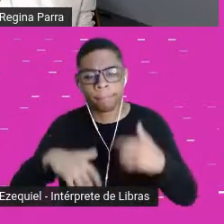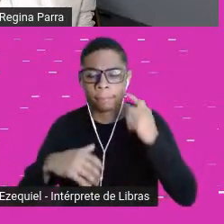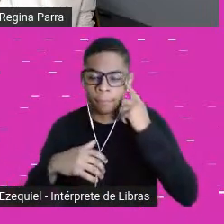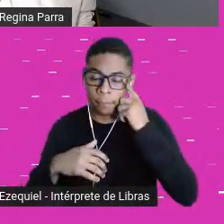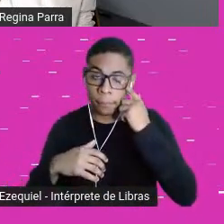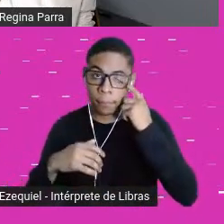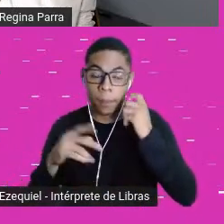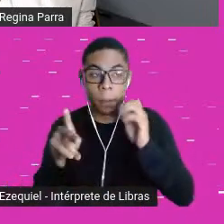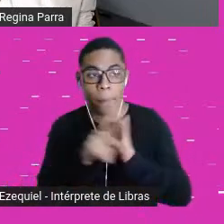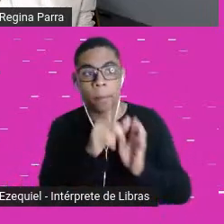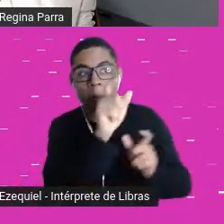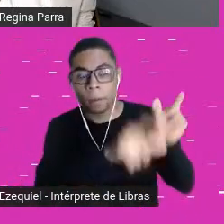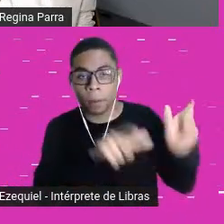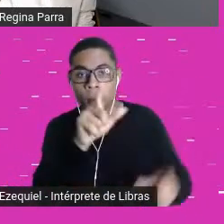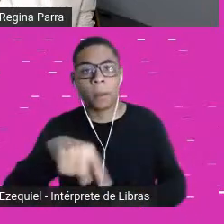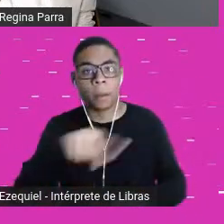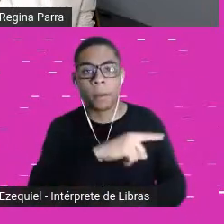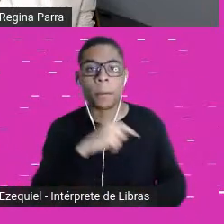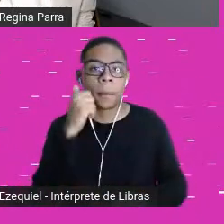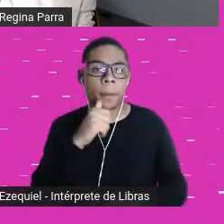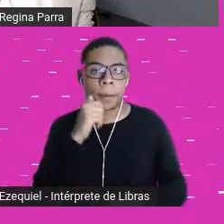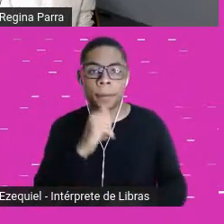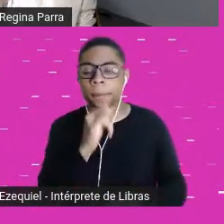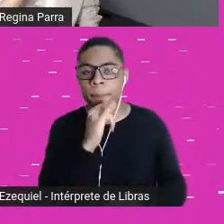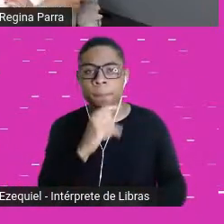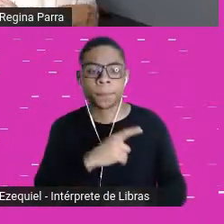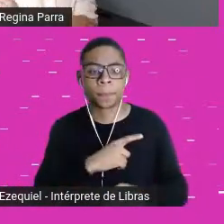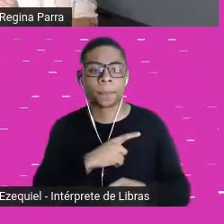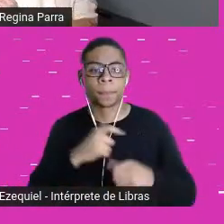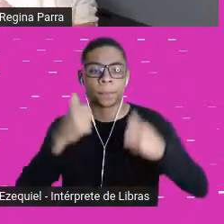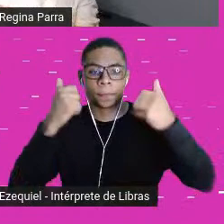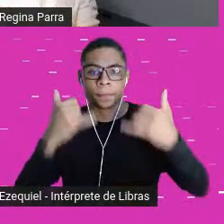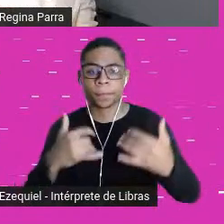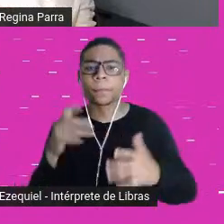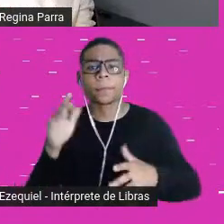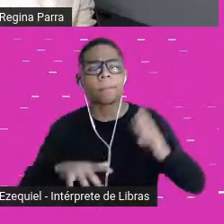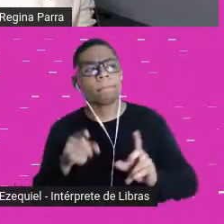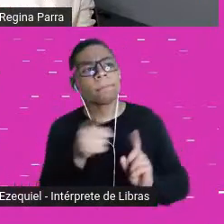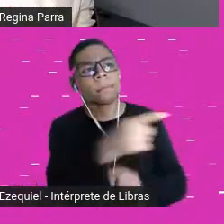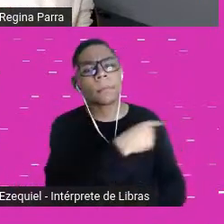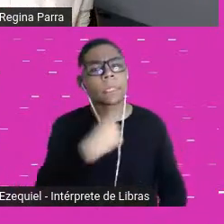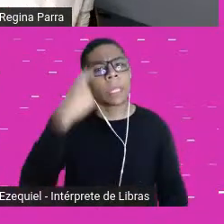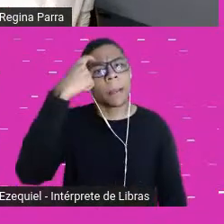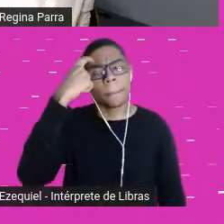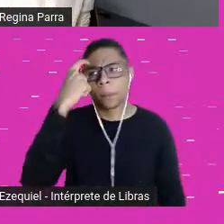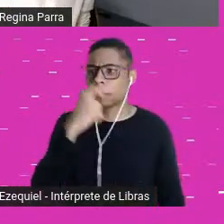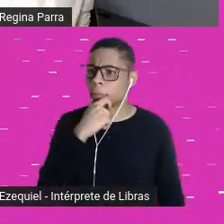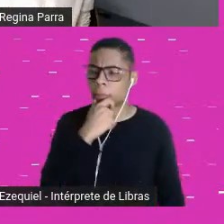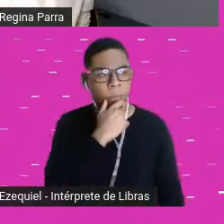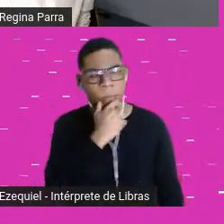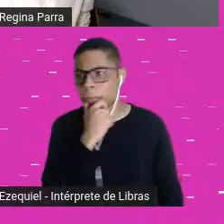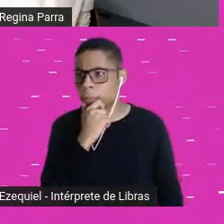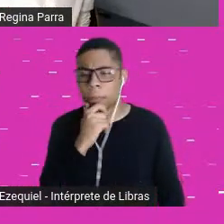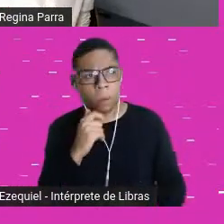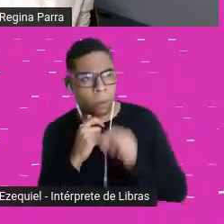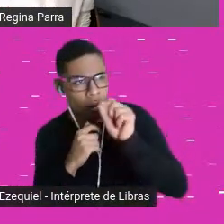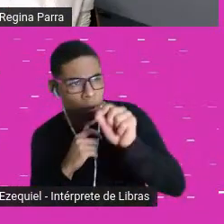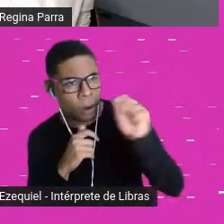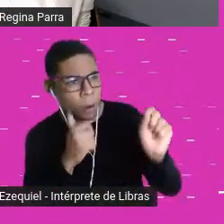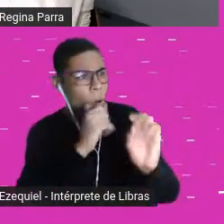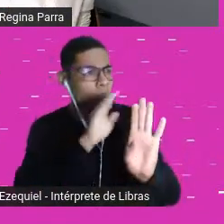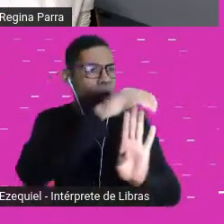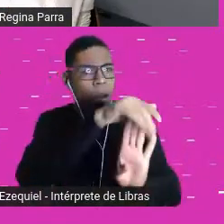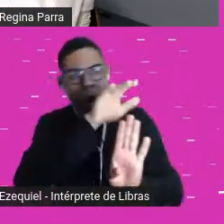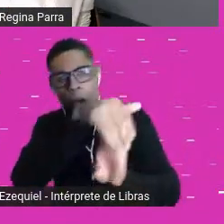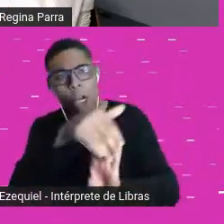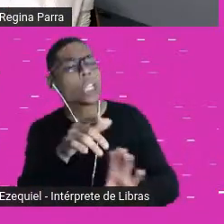dessas mulheres, porque passava ali de um ponto, ele já sabia que estava tudo nelas. Elas poderiam